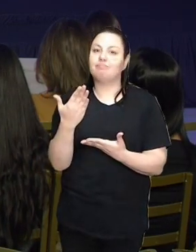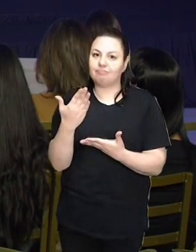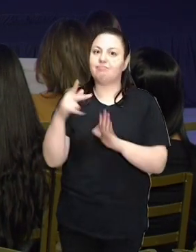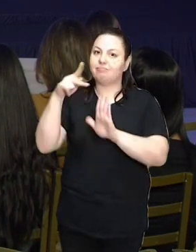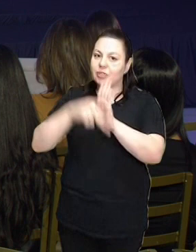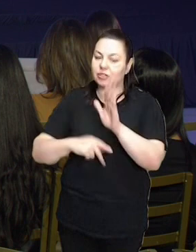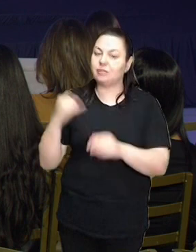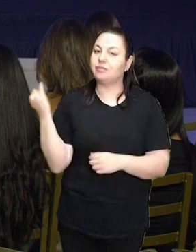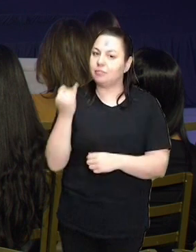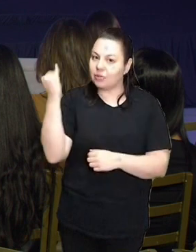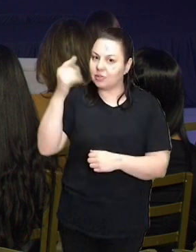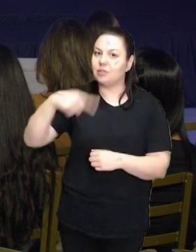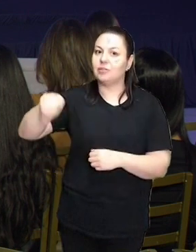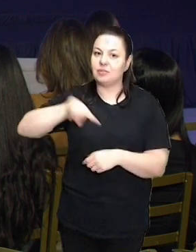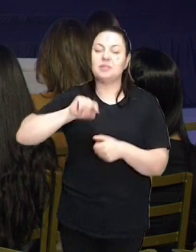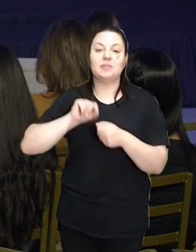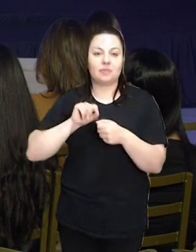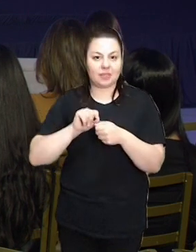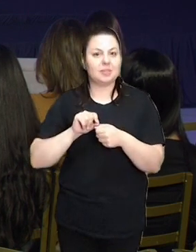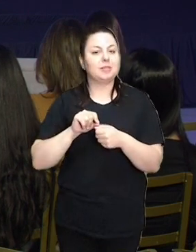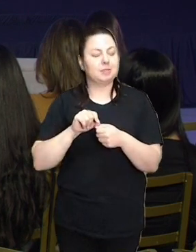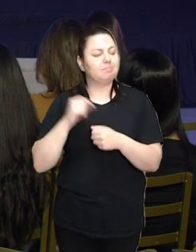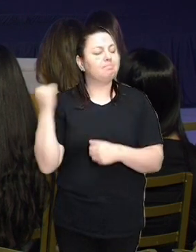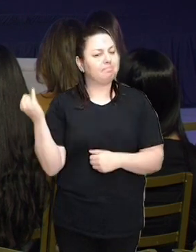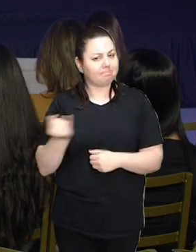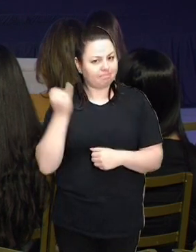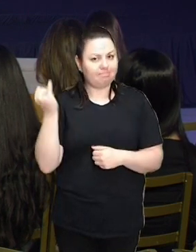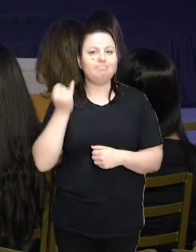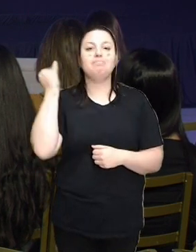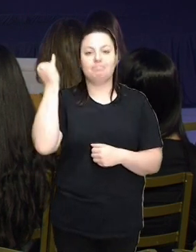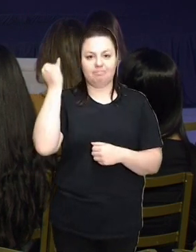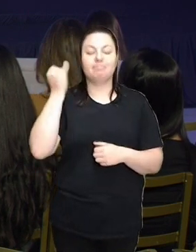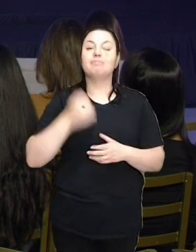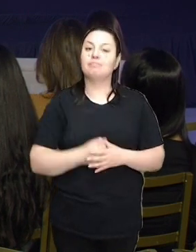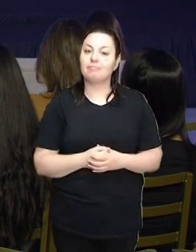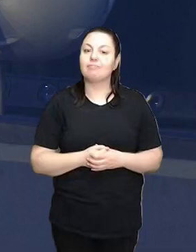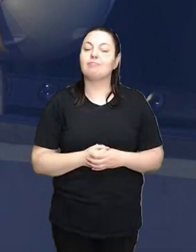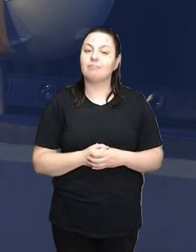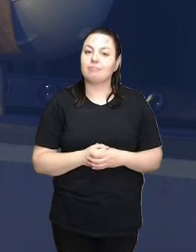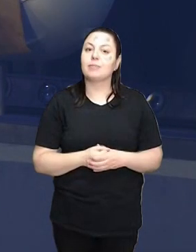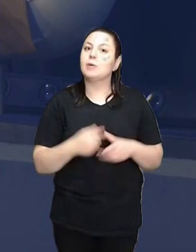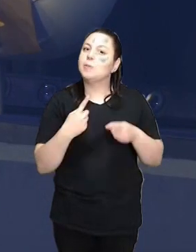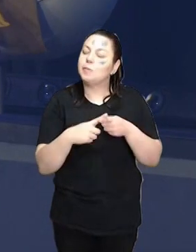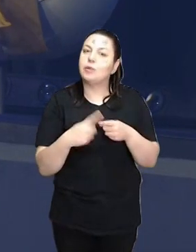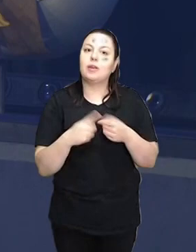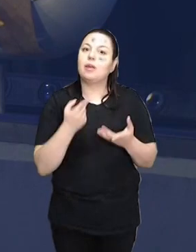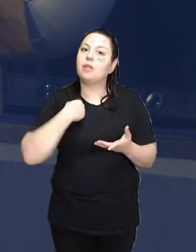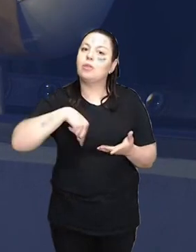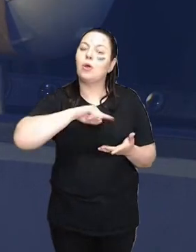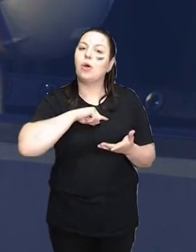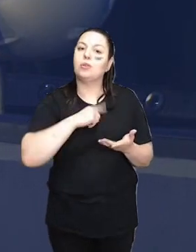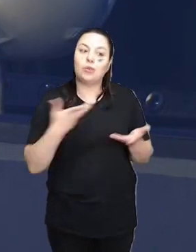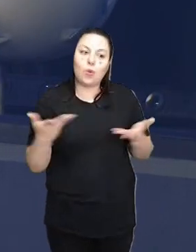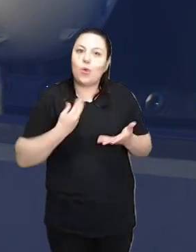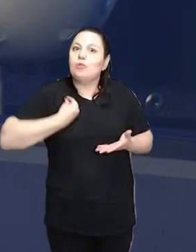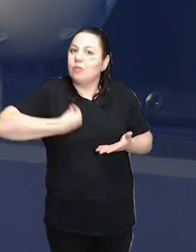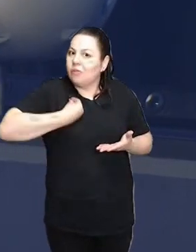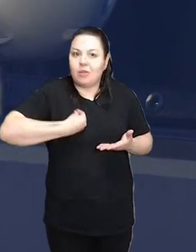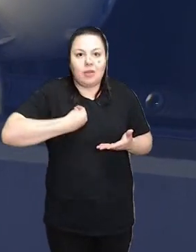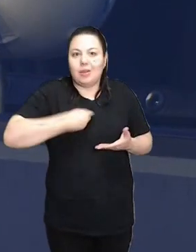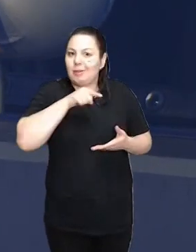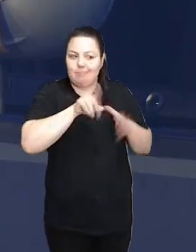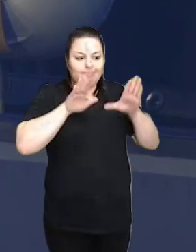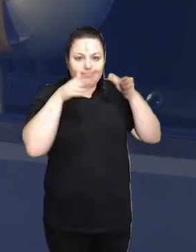vocês estão fazendo e que a gente está trazendo, porque é tudo um novo modelo mental que a gente está vivendo e que impacta, né? A educação não é só dentro da